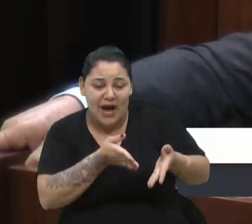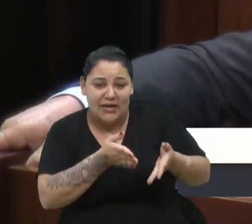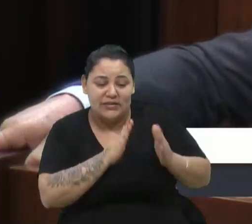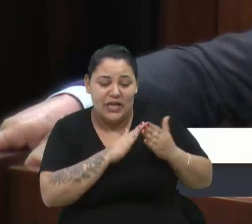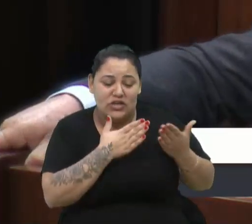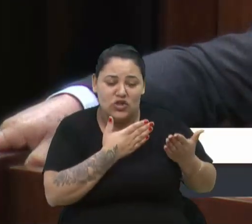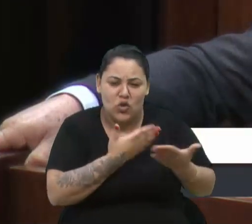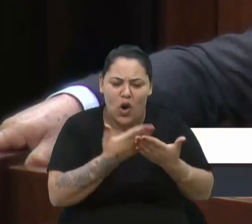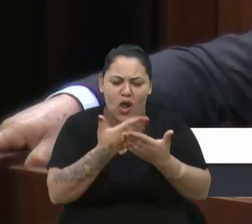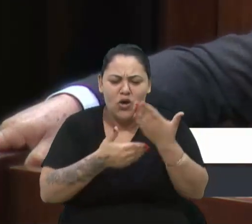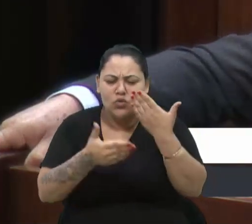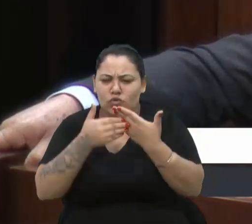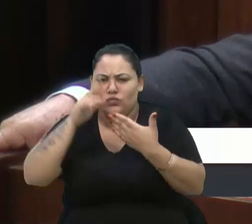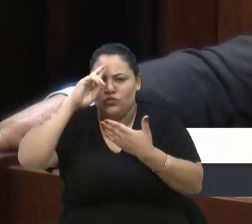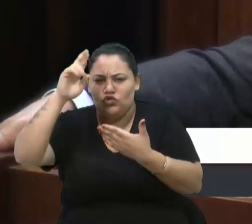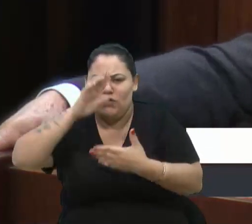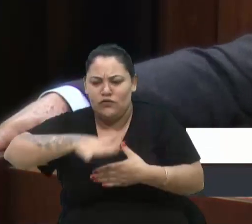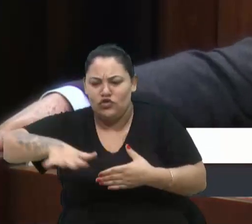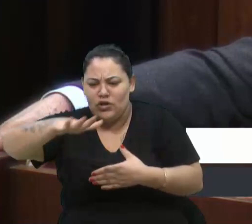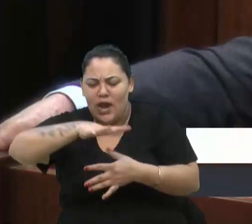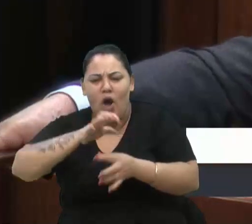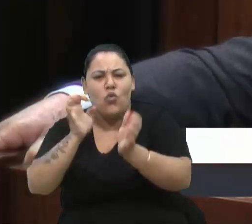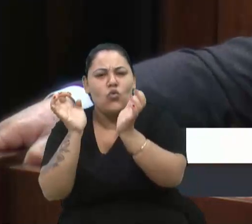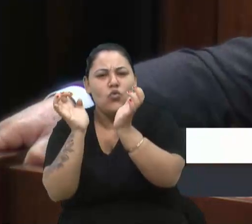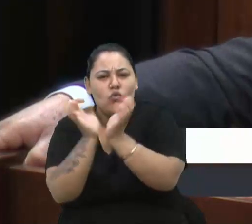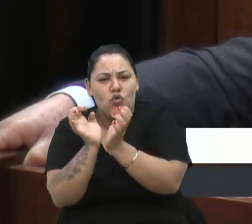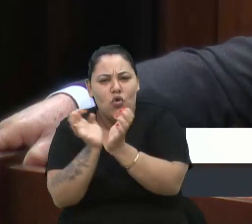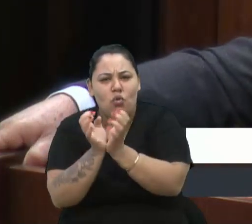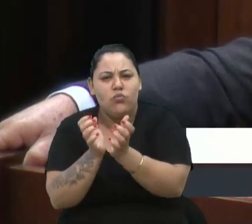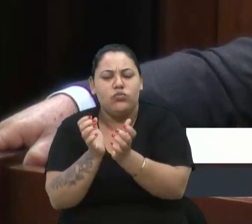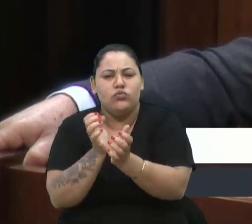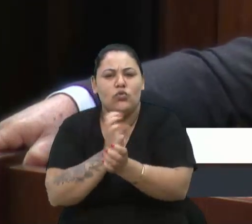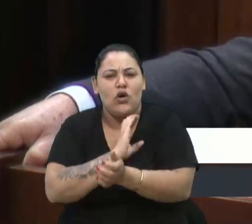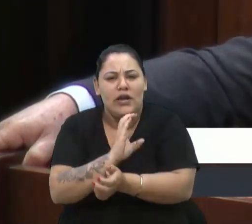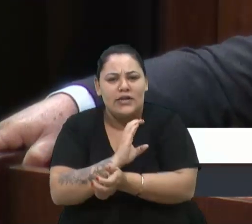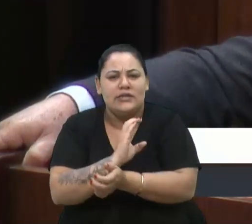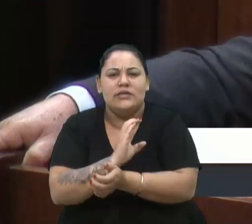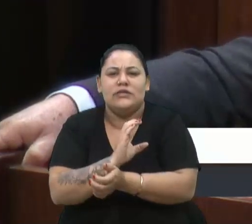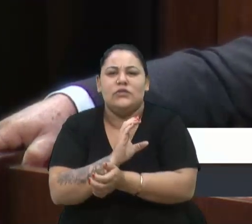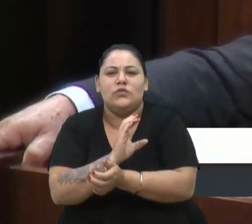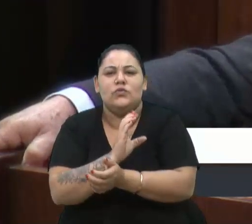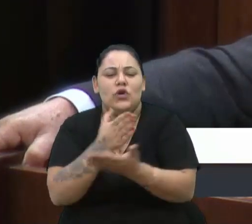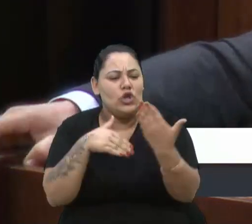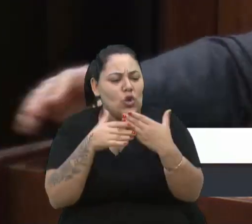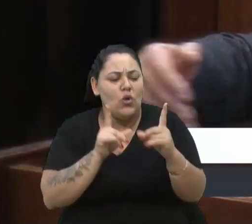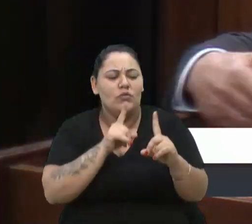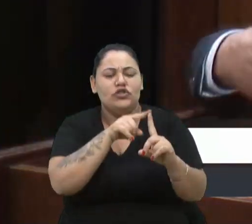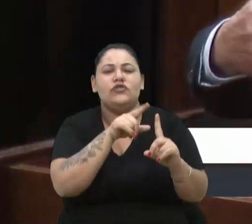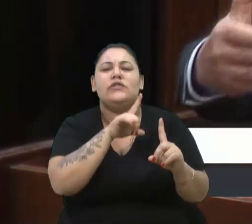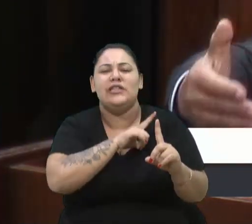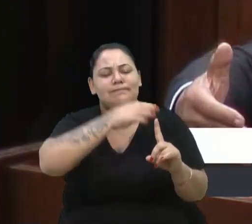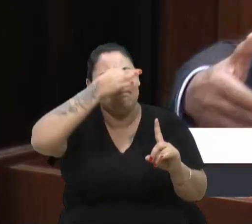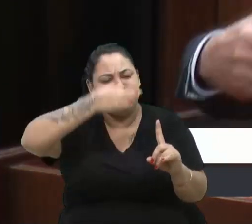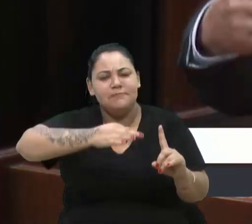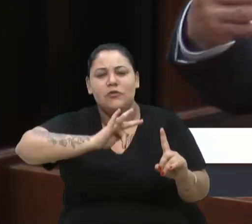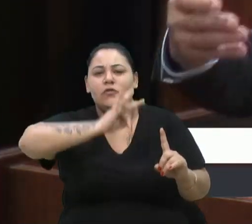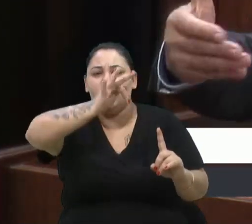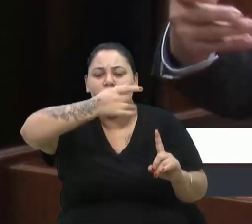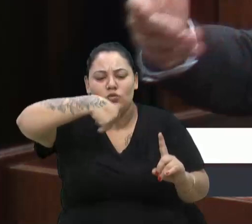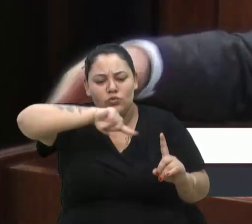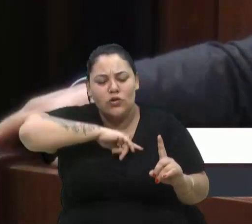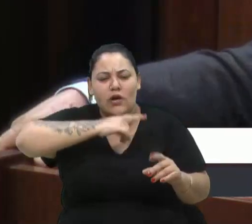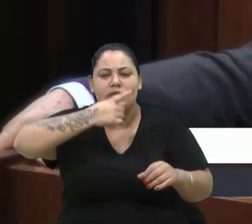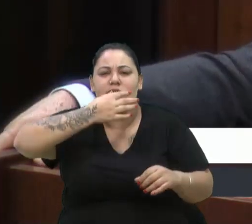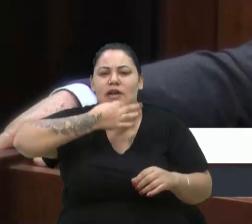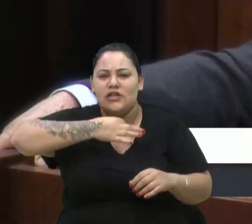com toda essa direção com todos se vier com todo esse objetivo tenho certeza que ali na frente o nosso município o